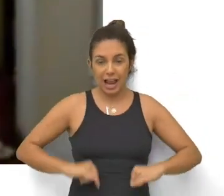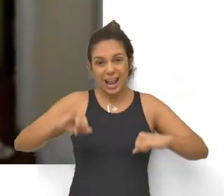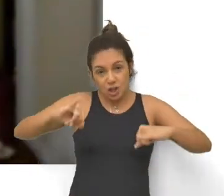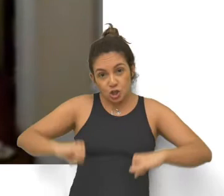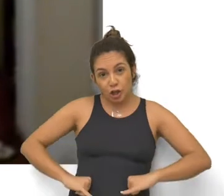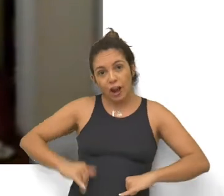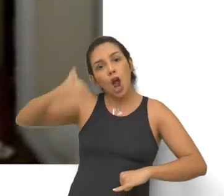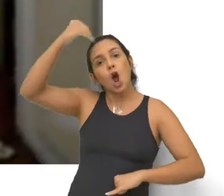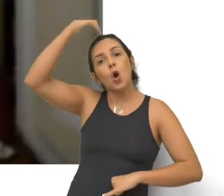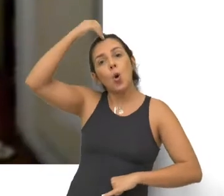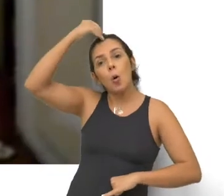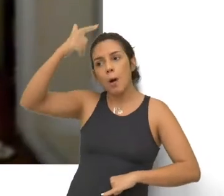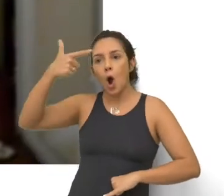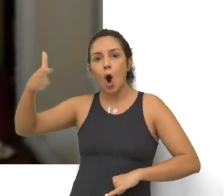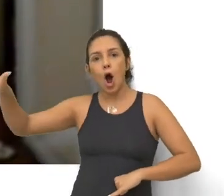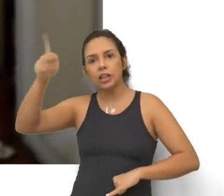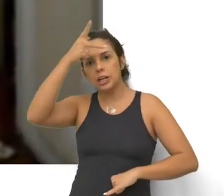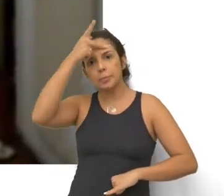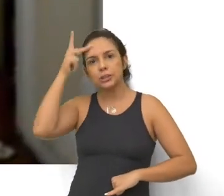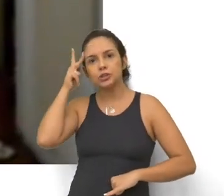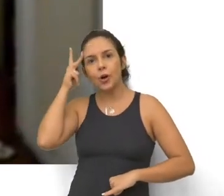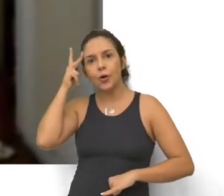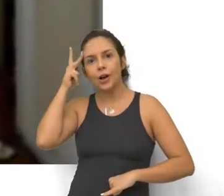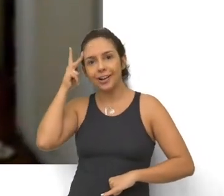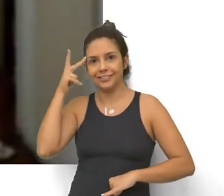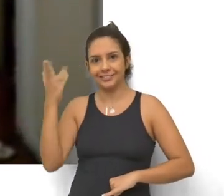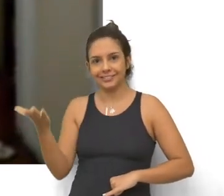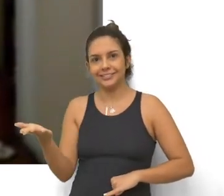isso. Então, veja,